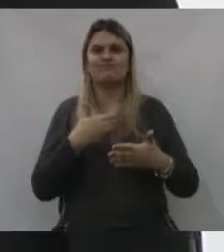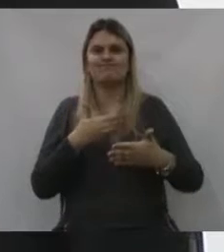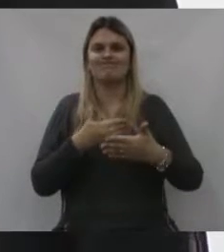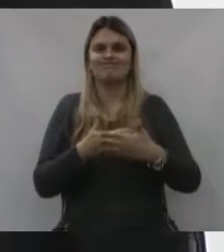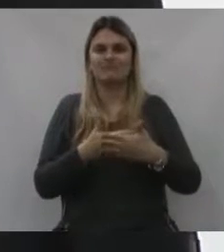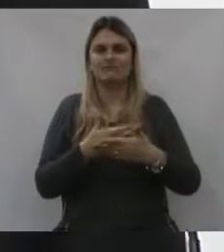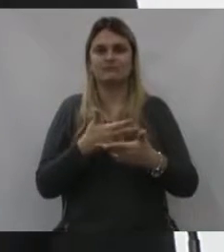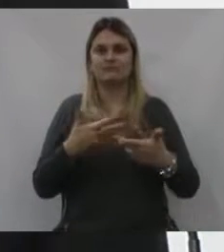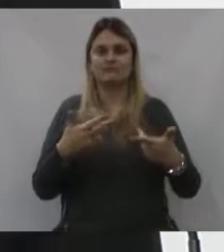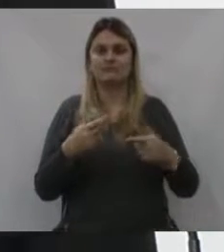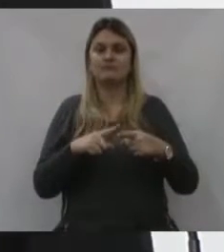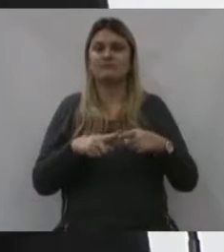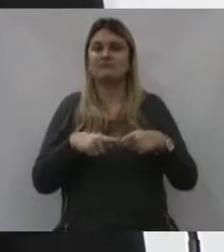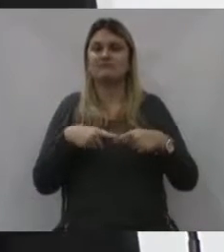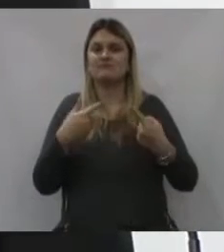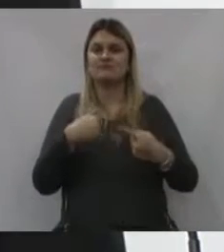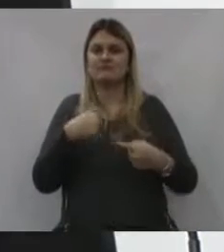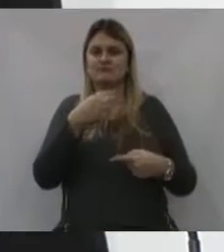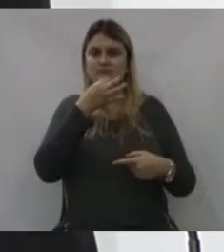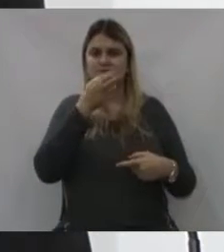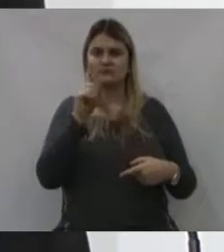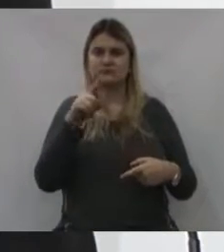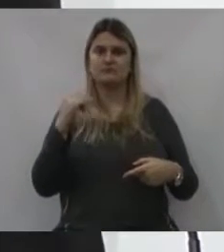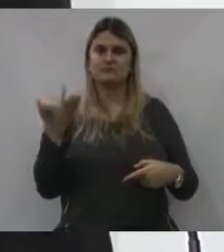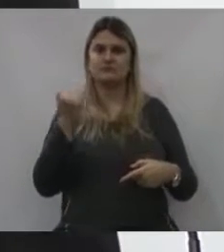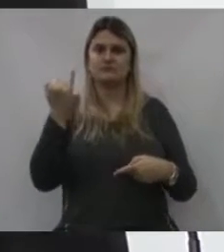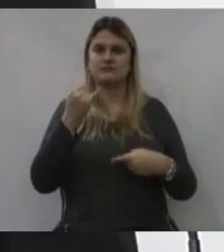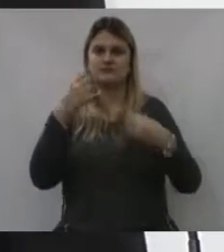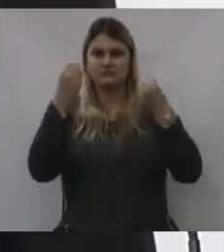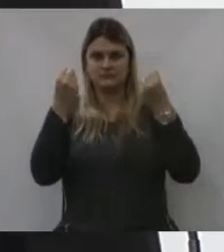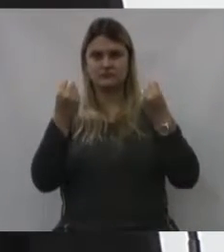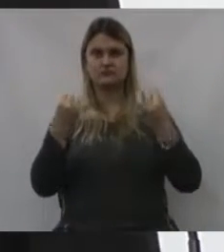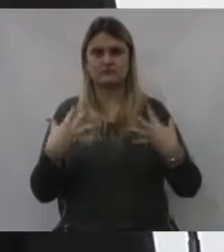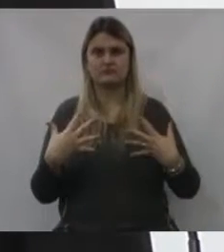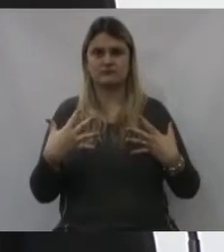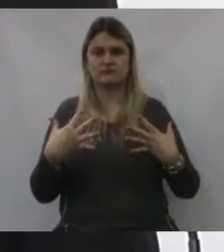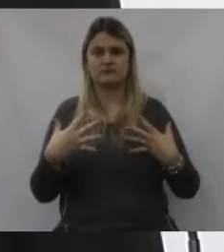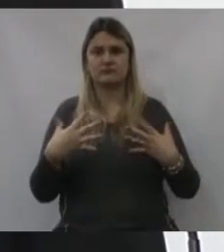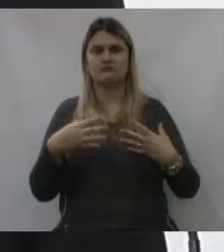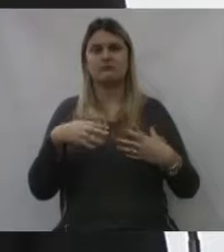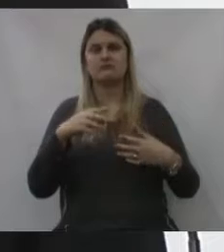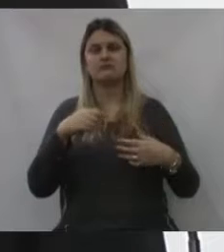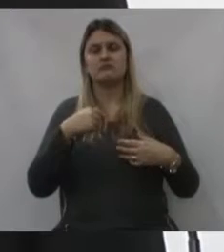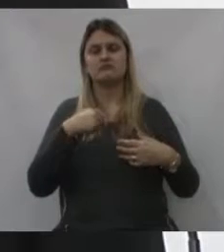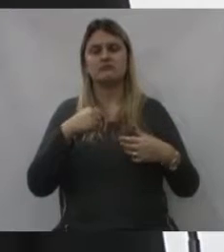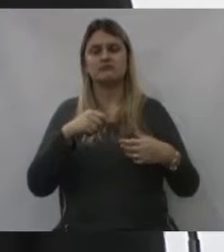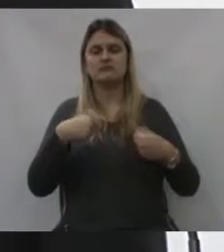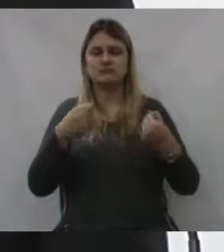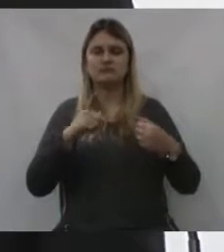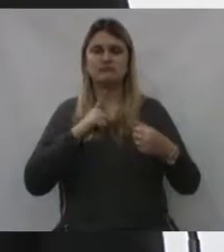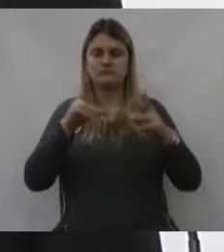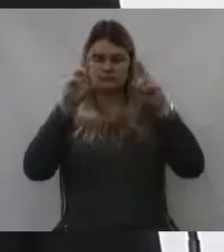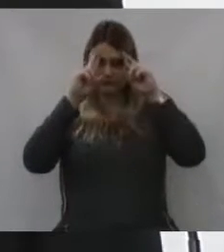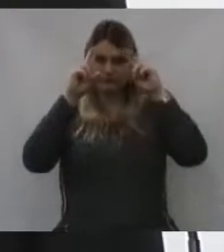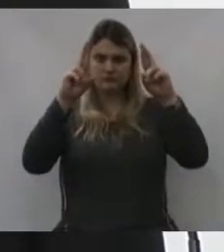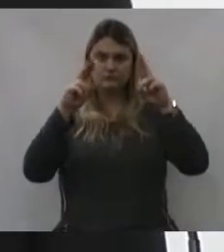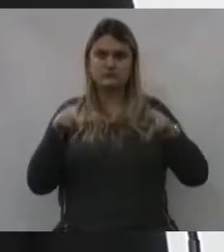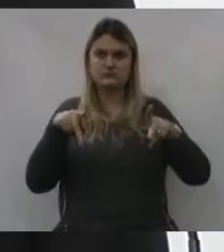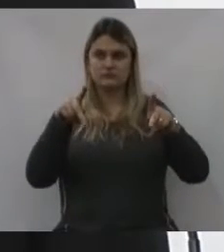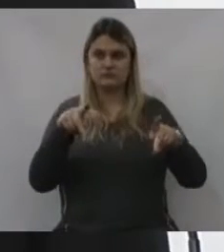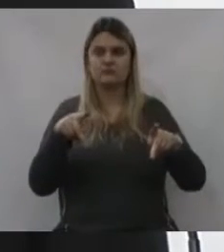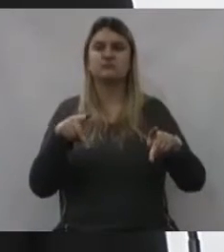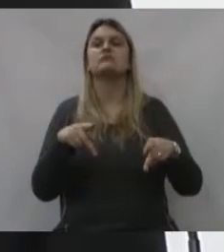lidar com essas coisas. Mas eu acho que é importante esclarecer em respeito à